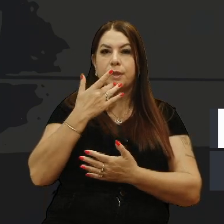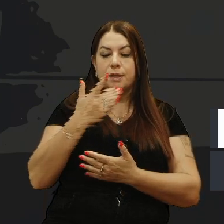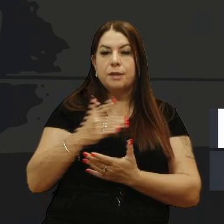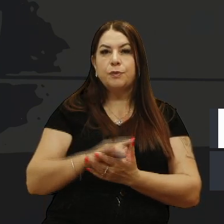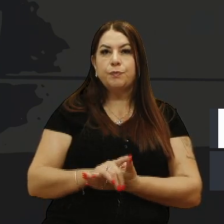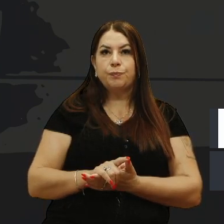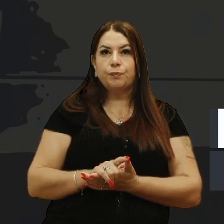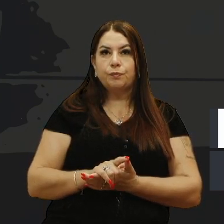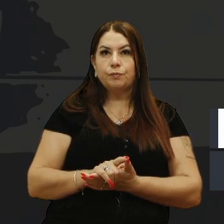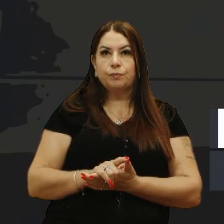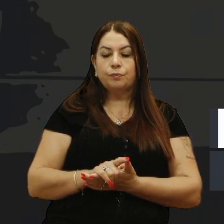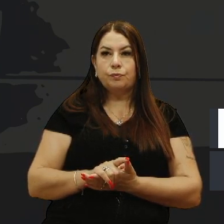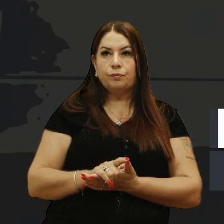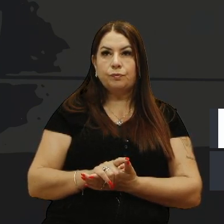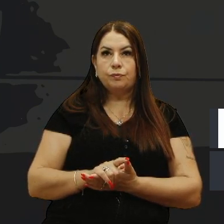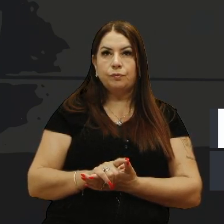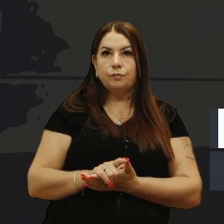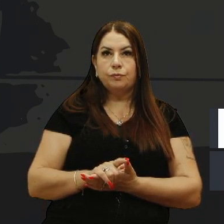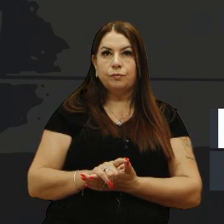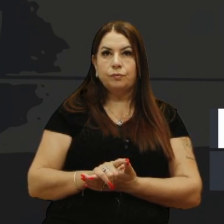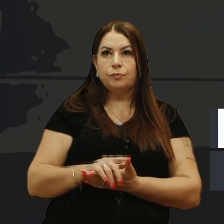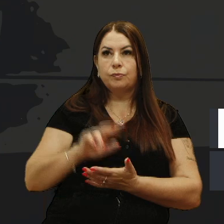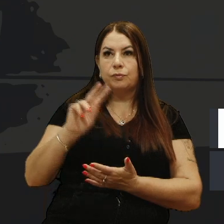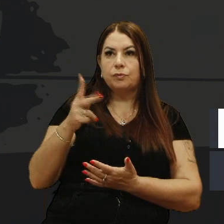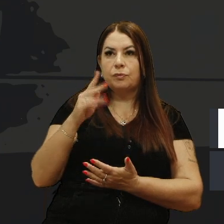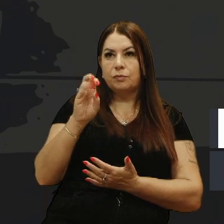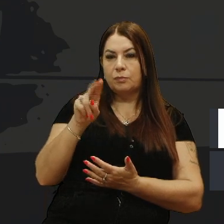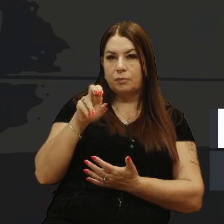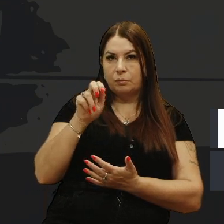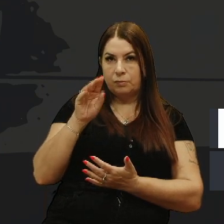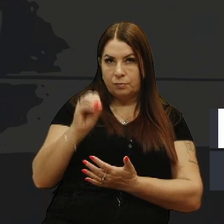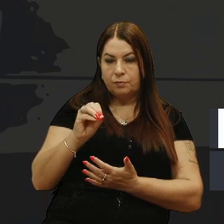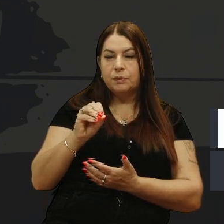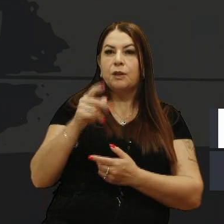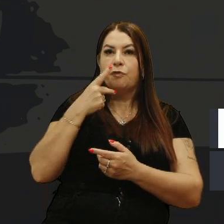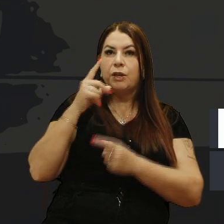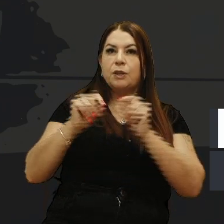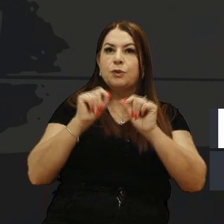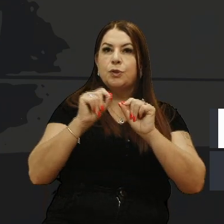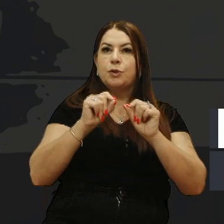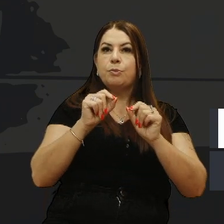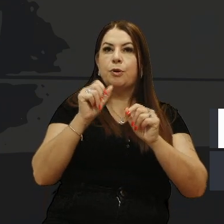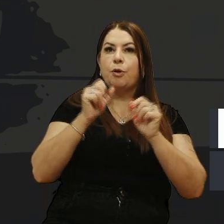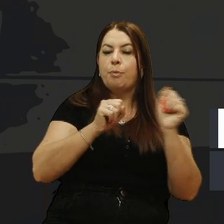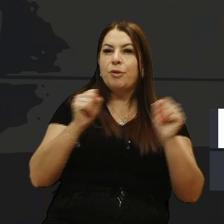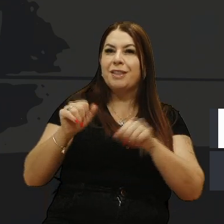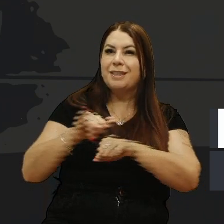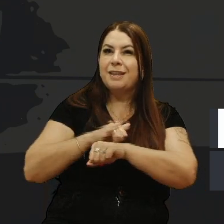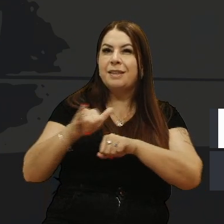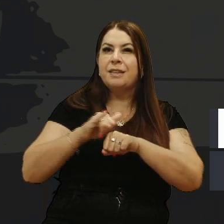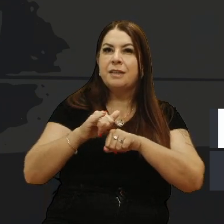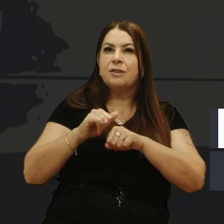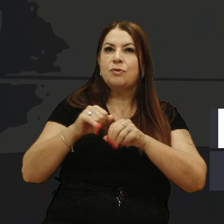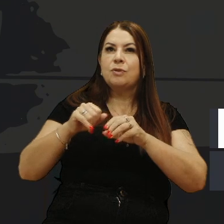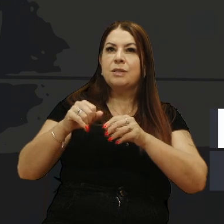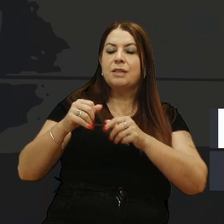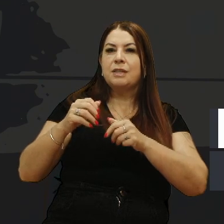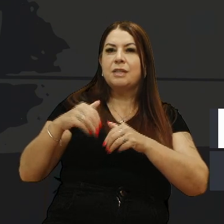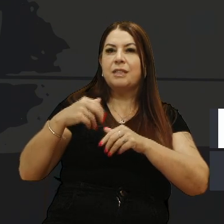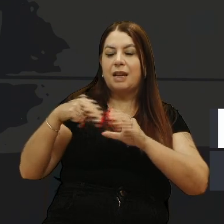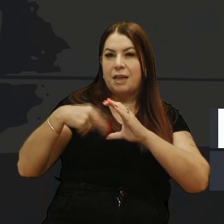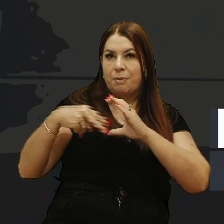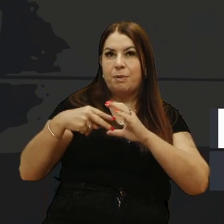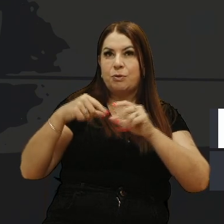horas, onde o Dr. Humberto Dantas estará falando sobre o poder estratégico do Legislativo no